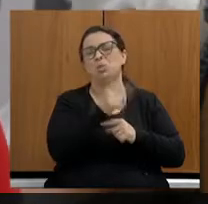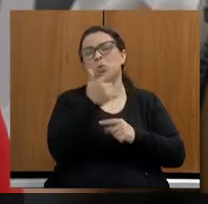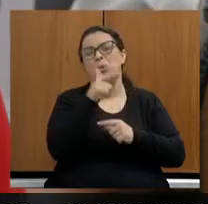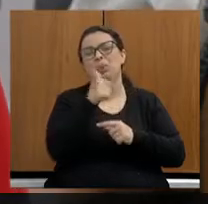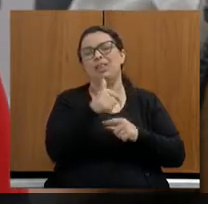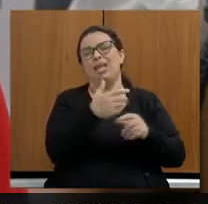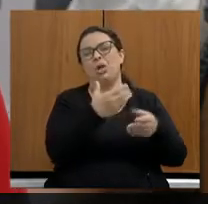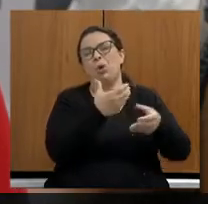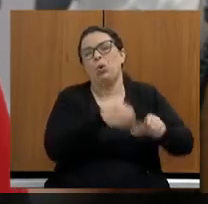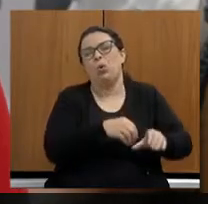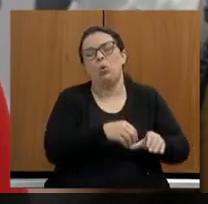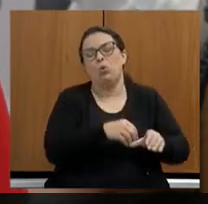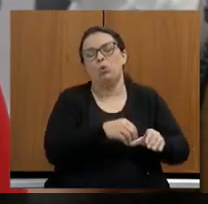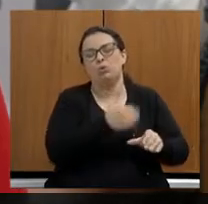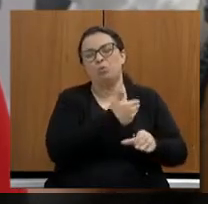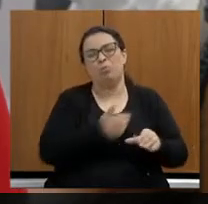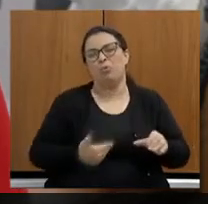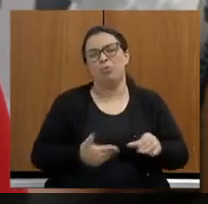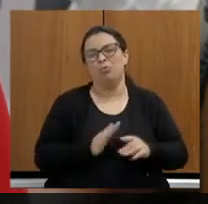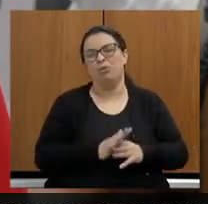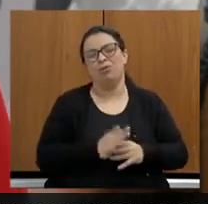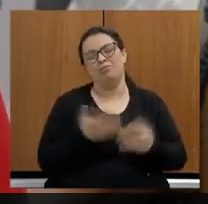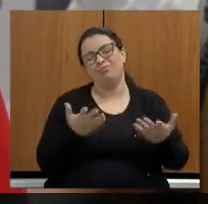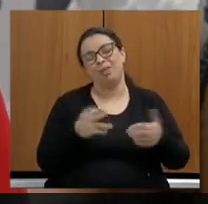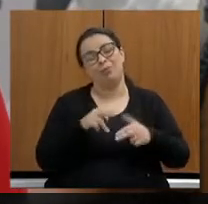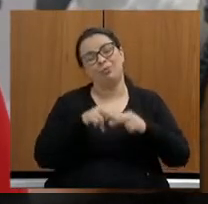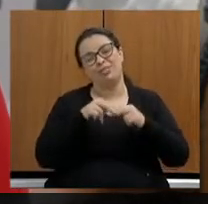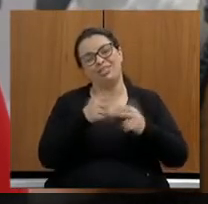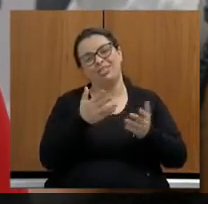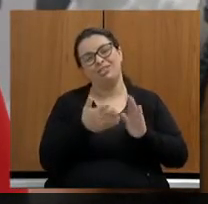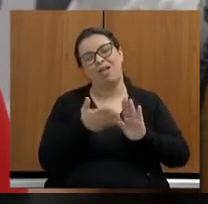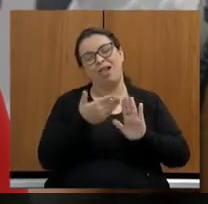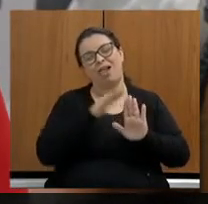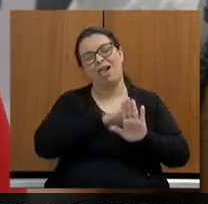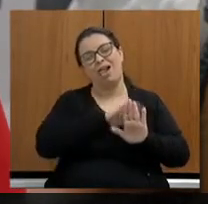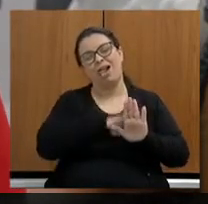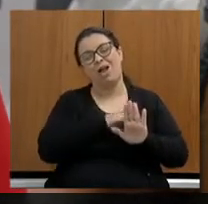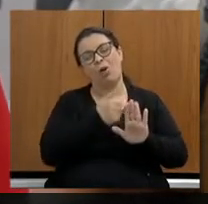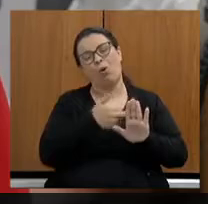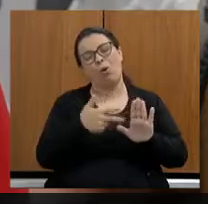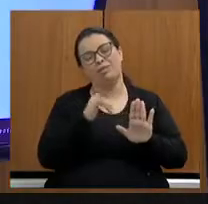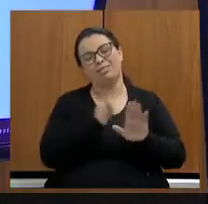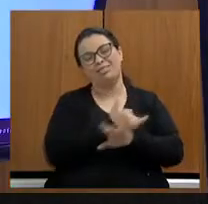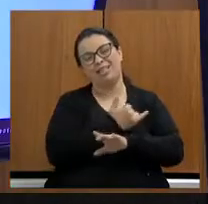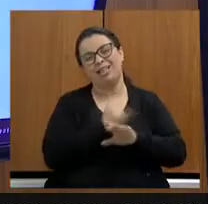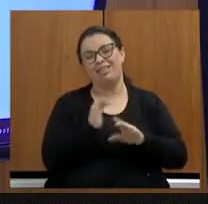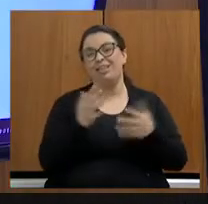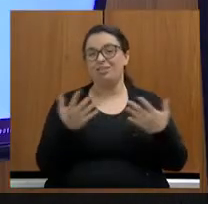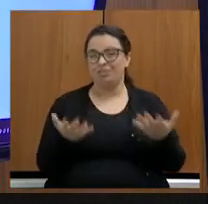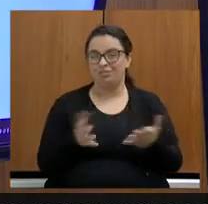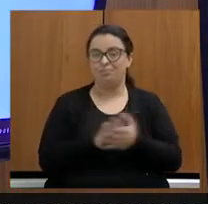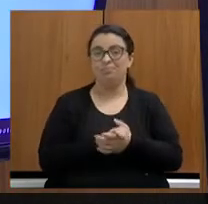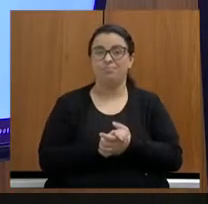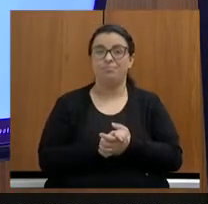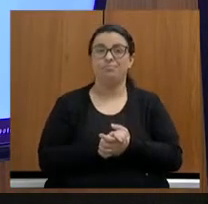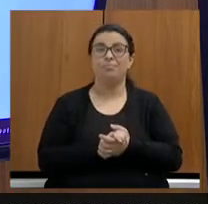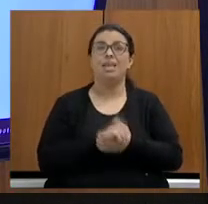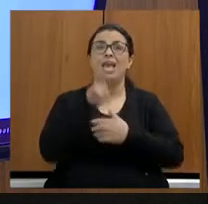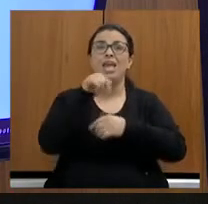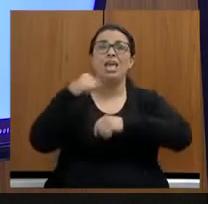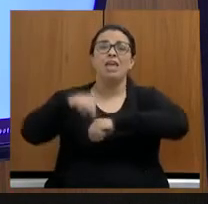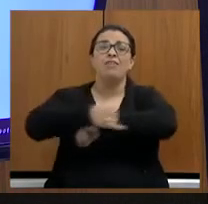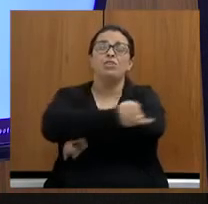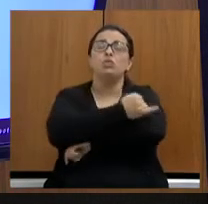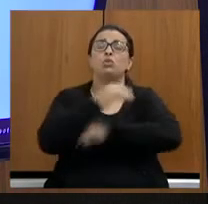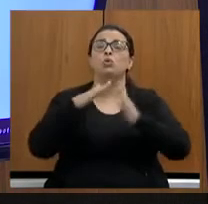tem tem lógica né não são aleatórias pode passar não vai ser mais alguma informação é produto infraestrutura das escolas é